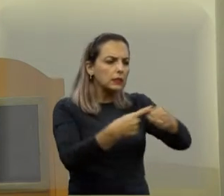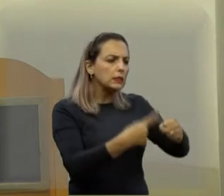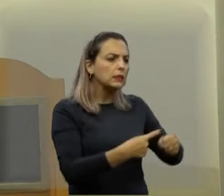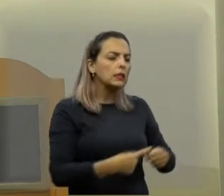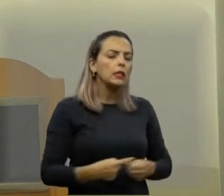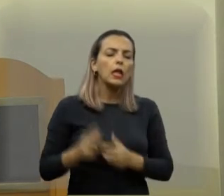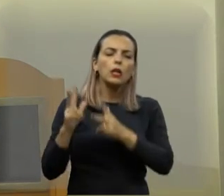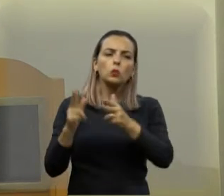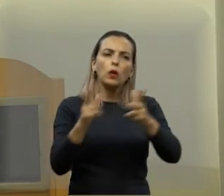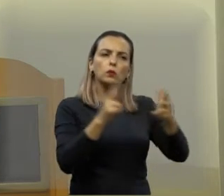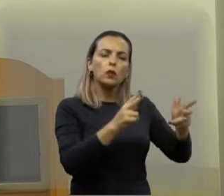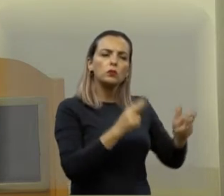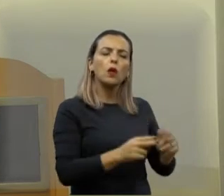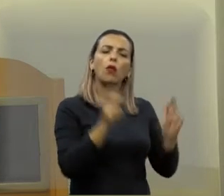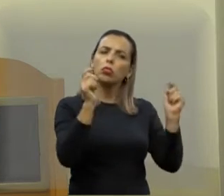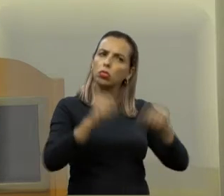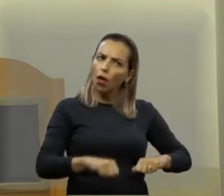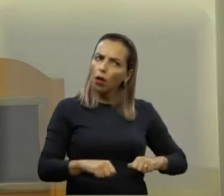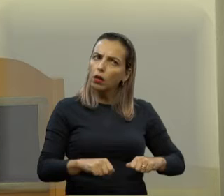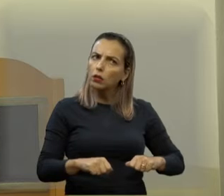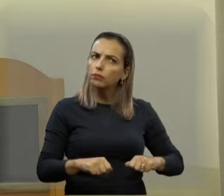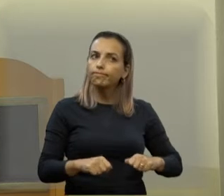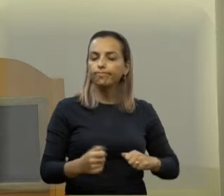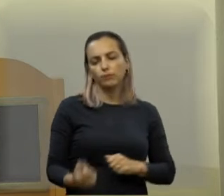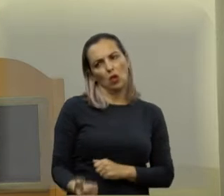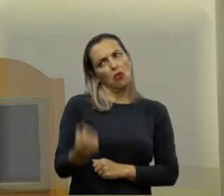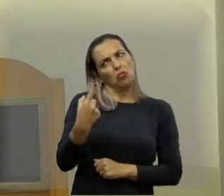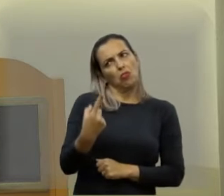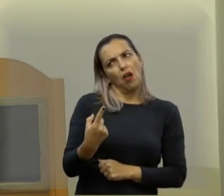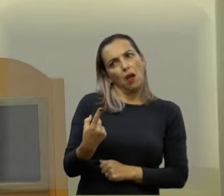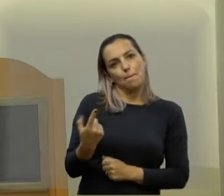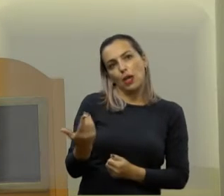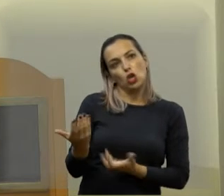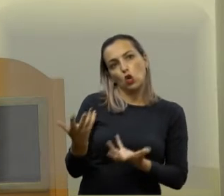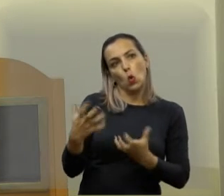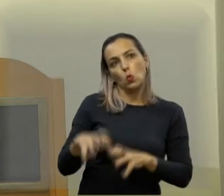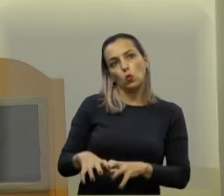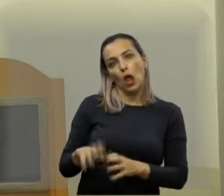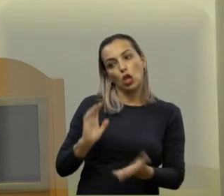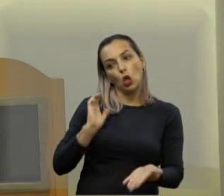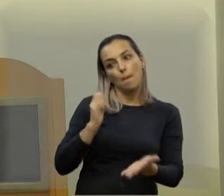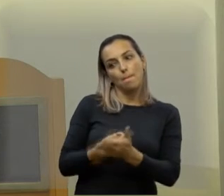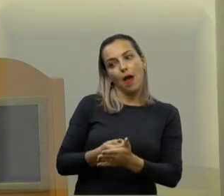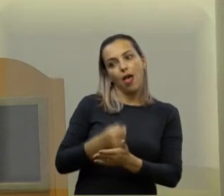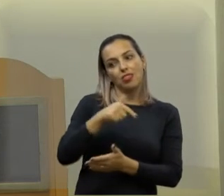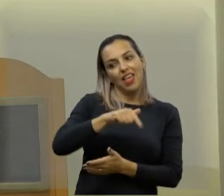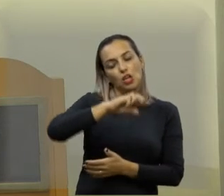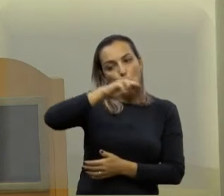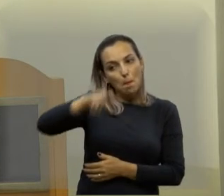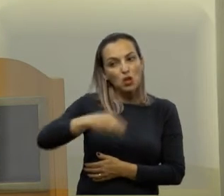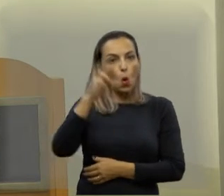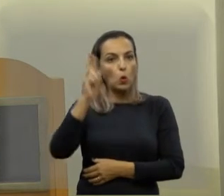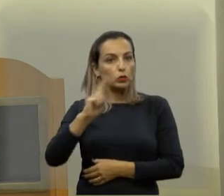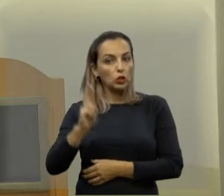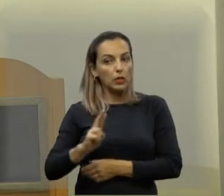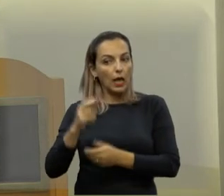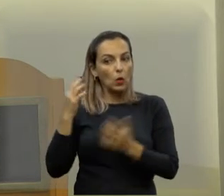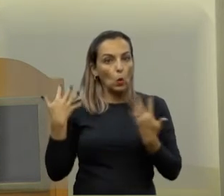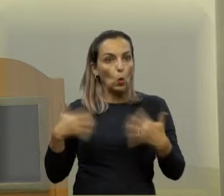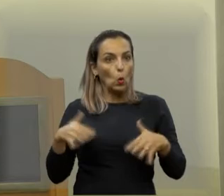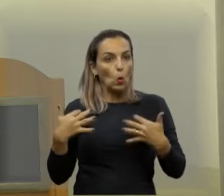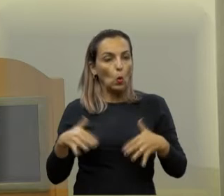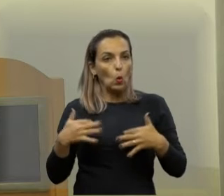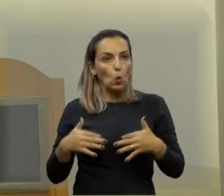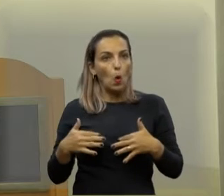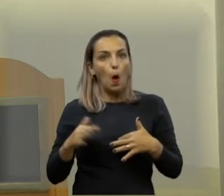numa situação similar aderiram estranho e você não querer uma cobra de sete milhões 215.000 61 reais